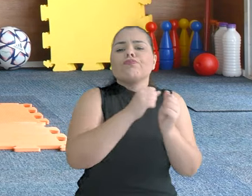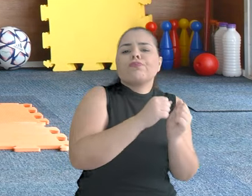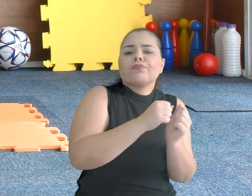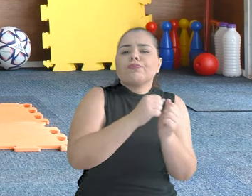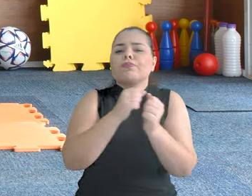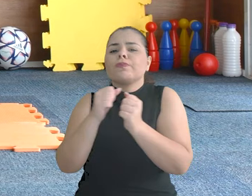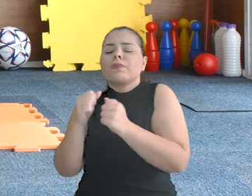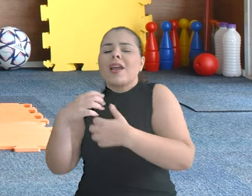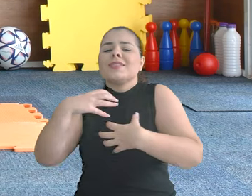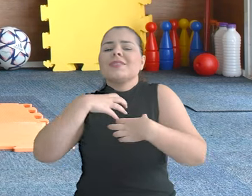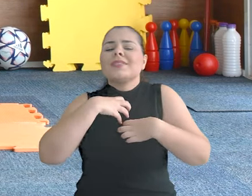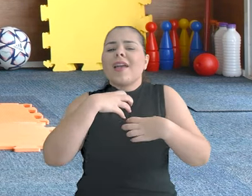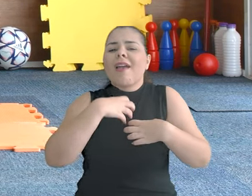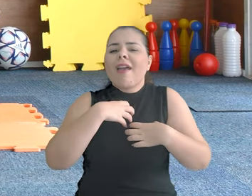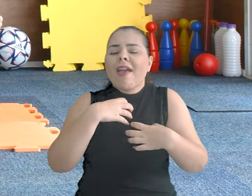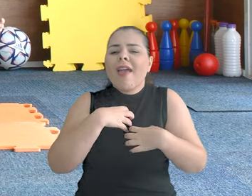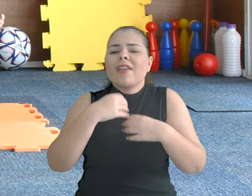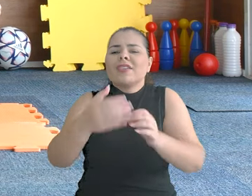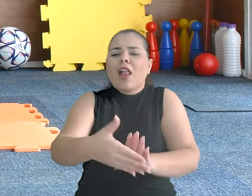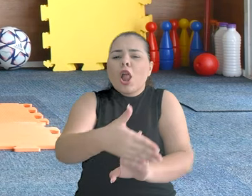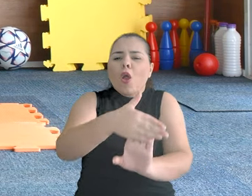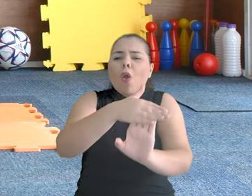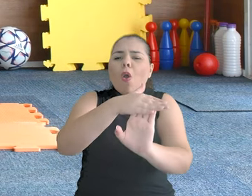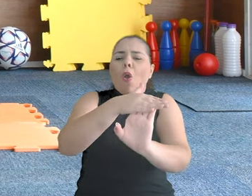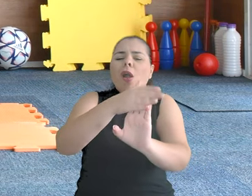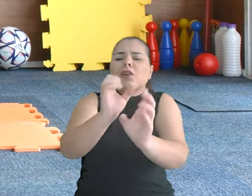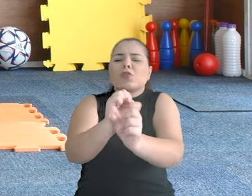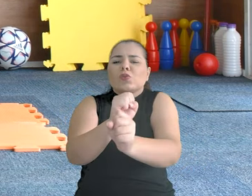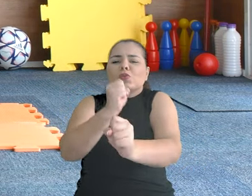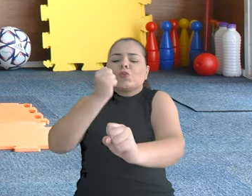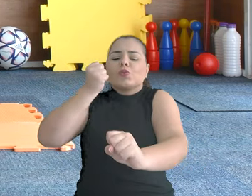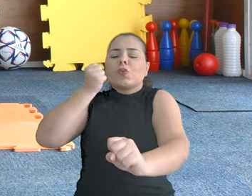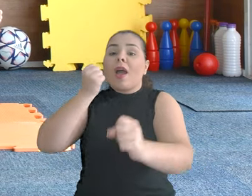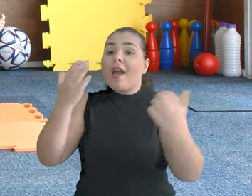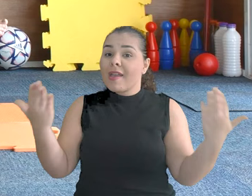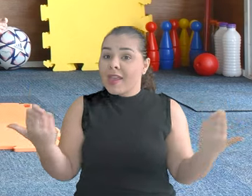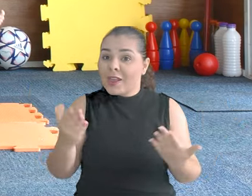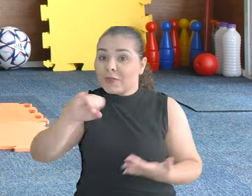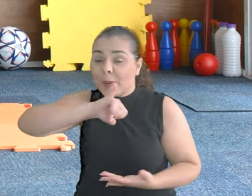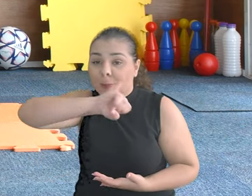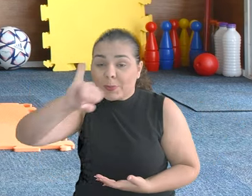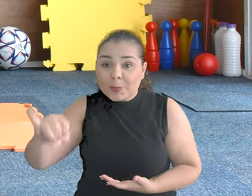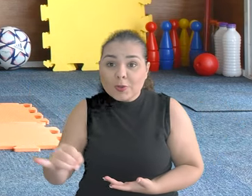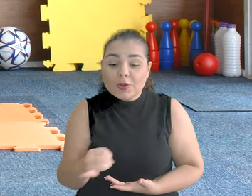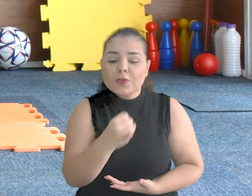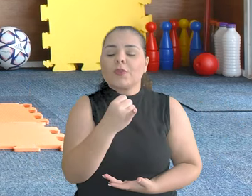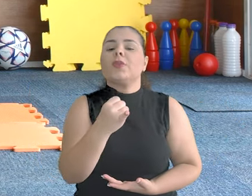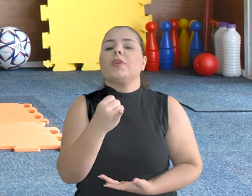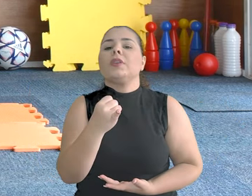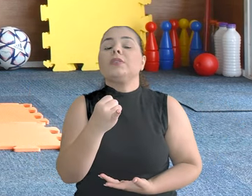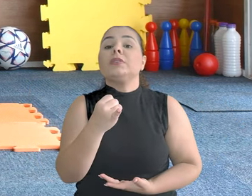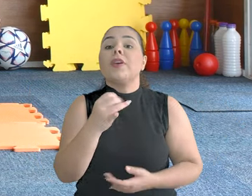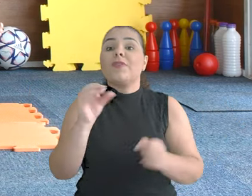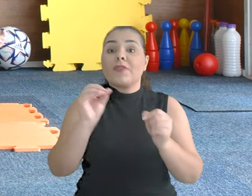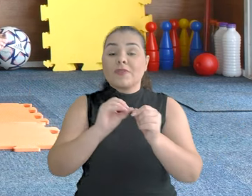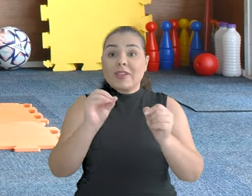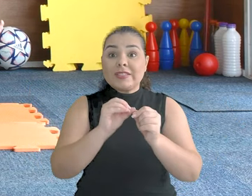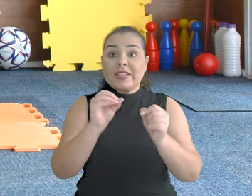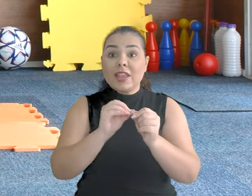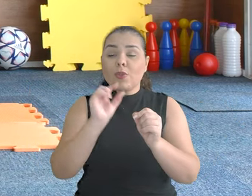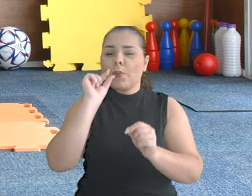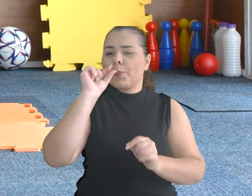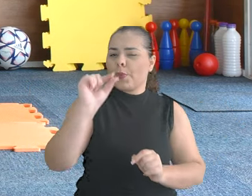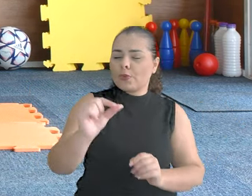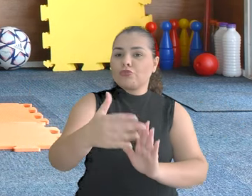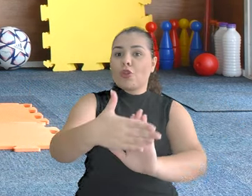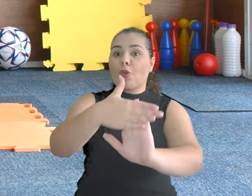pouquinho ai que gostoso e vou aproveitar já tá aqui quase